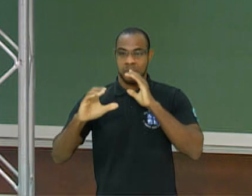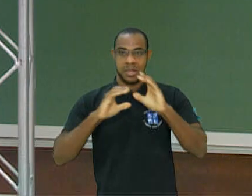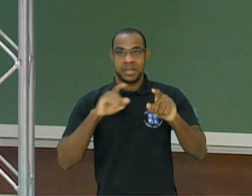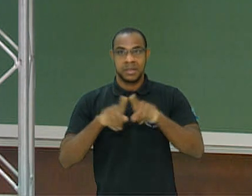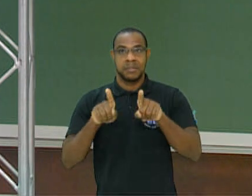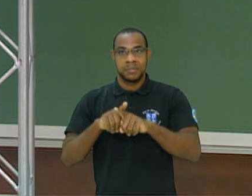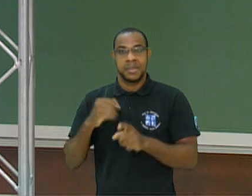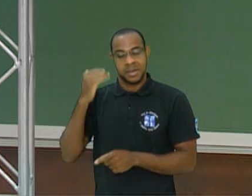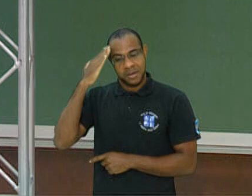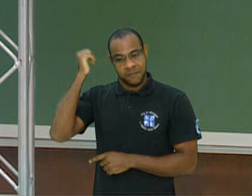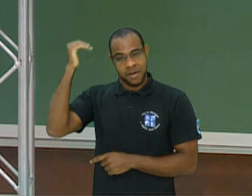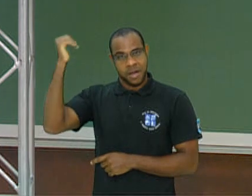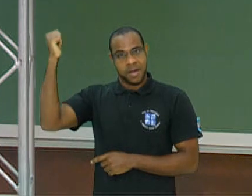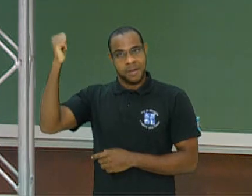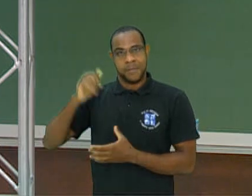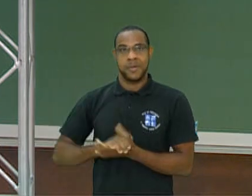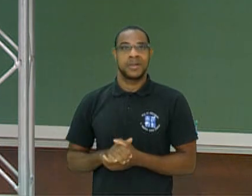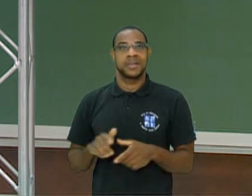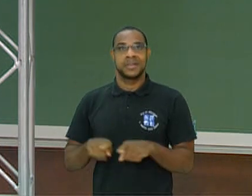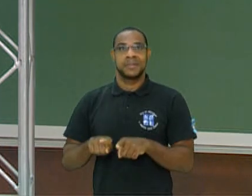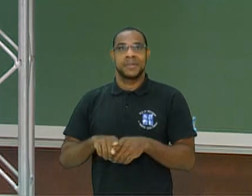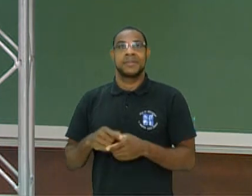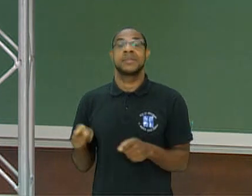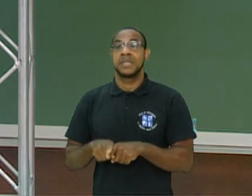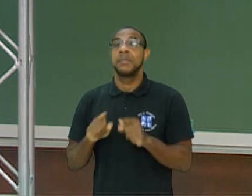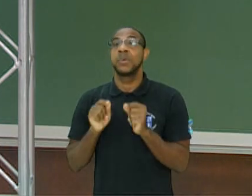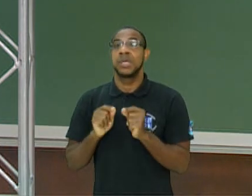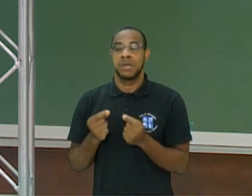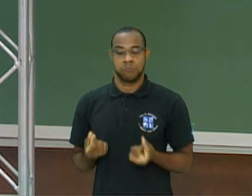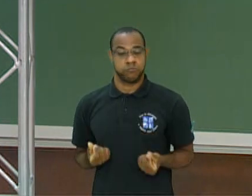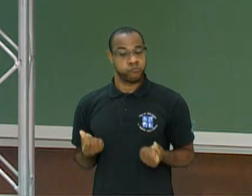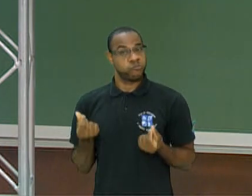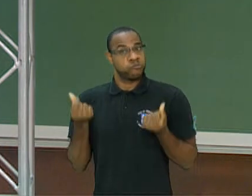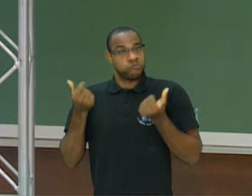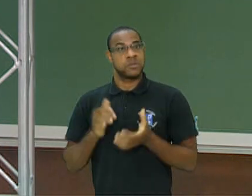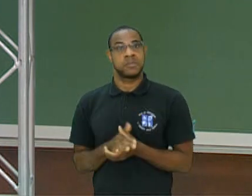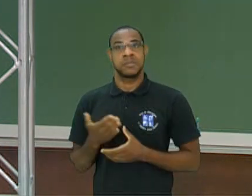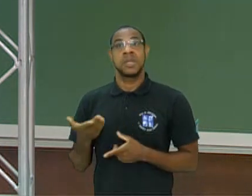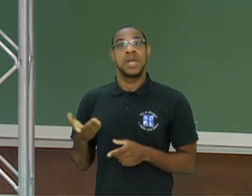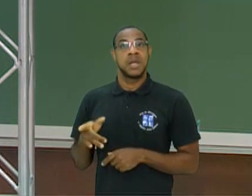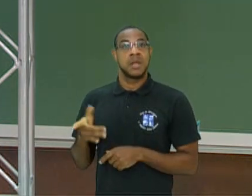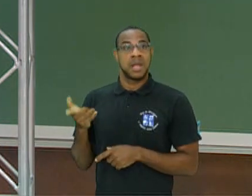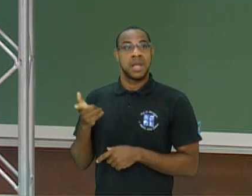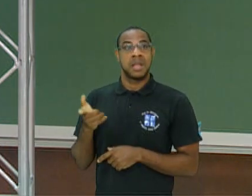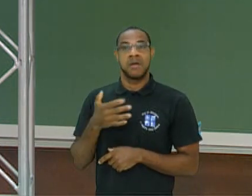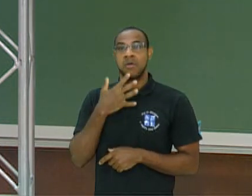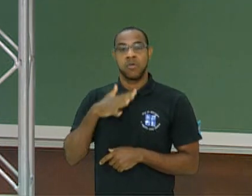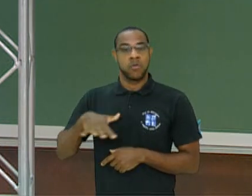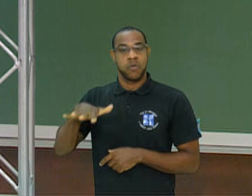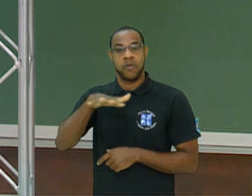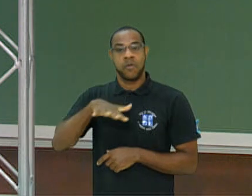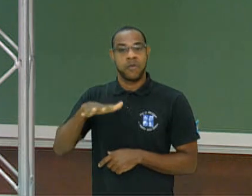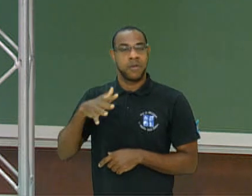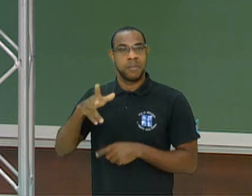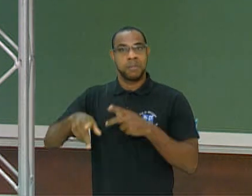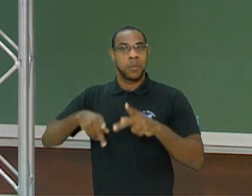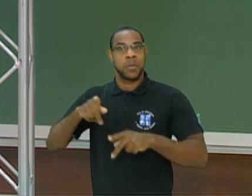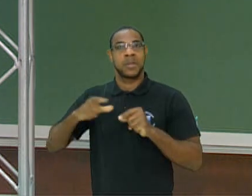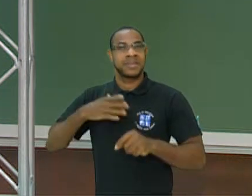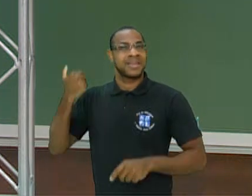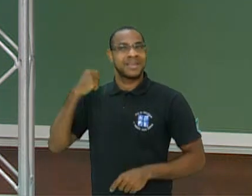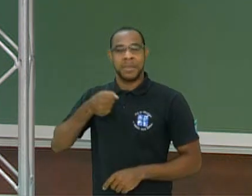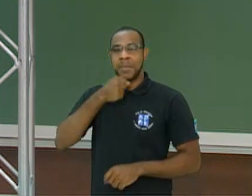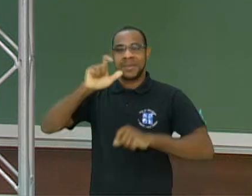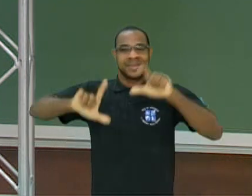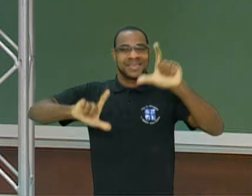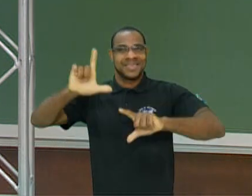atriz e uma filantropa bilionária. Ela é mais conhecida pelo programa popular que ela teve, The